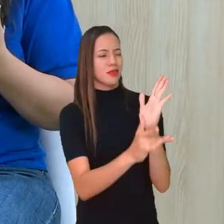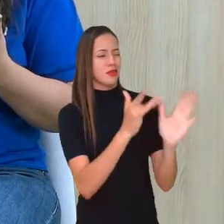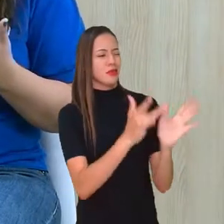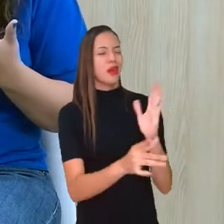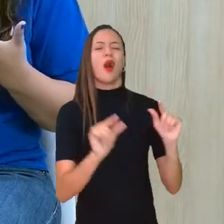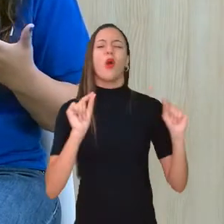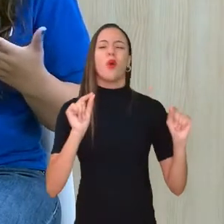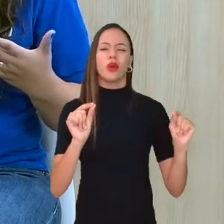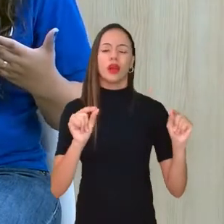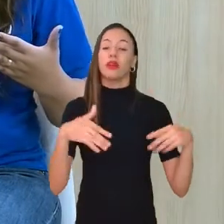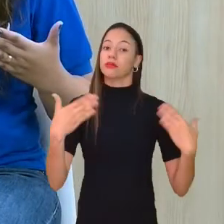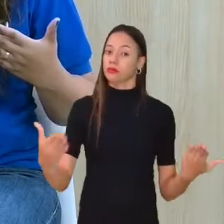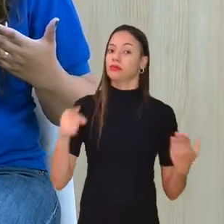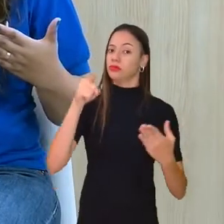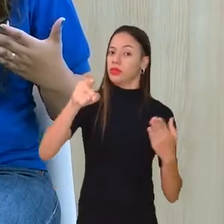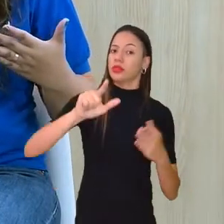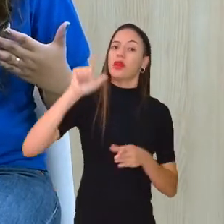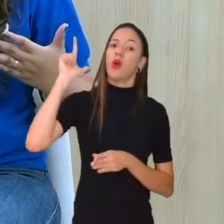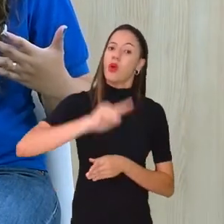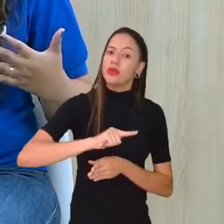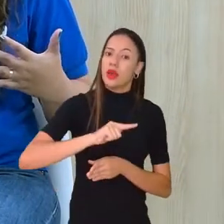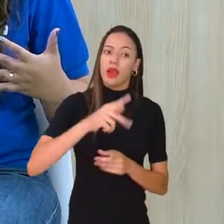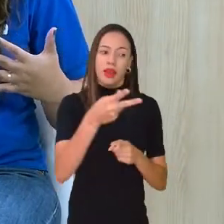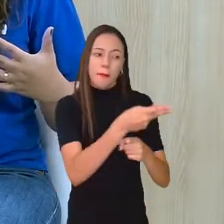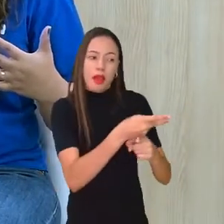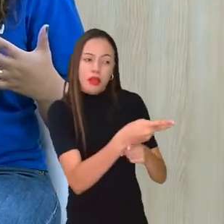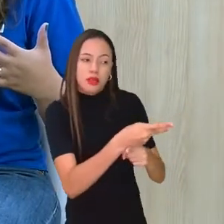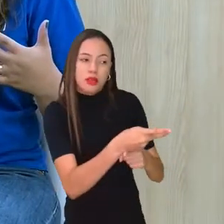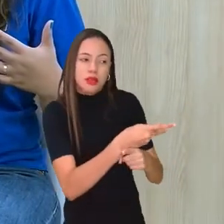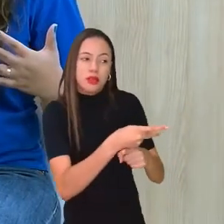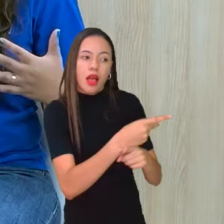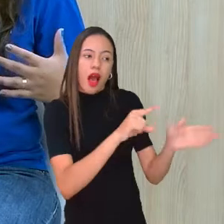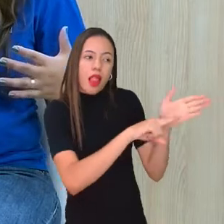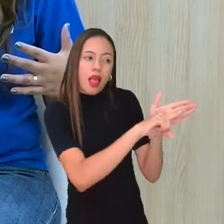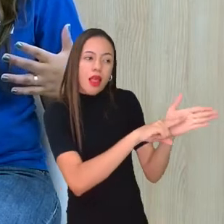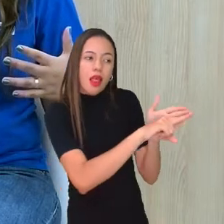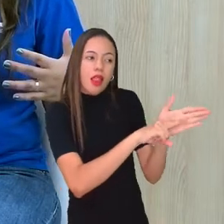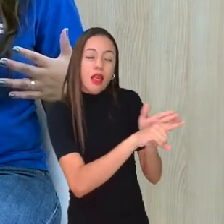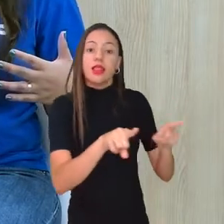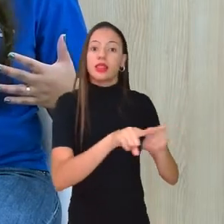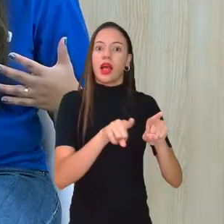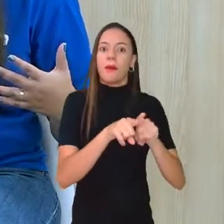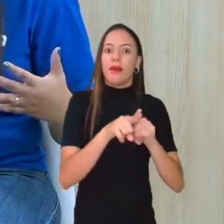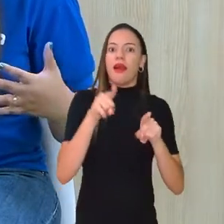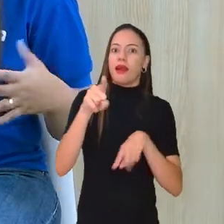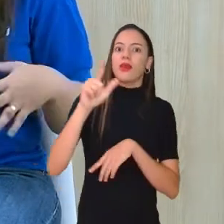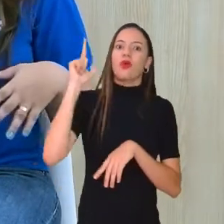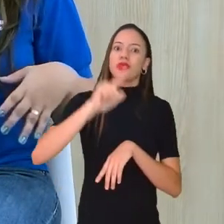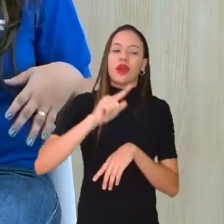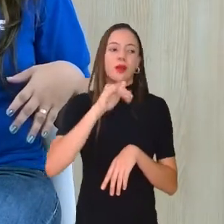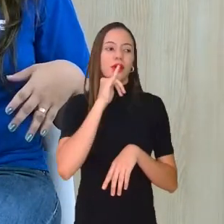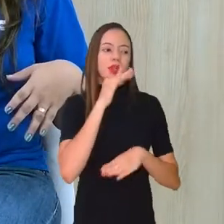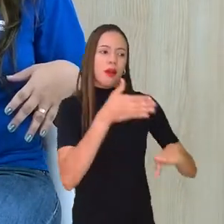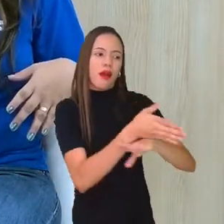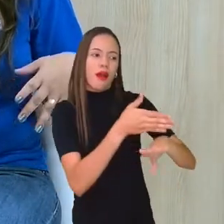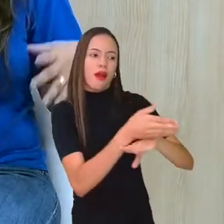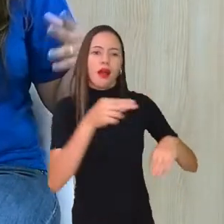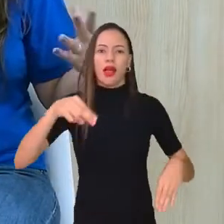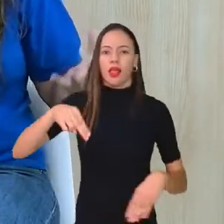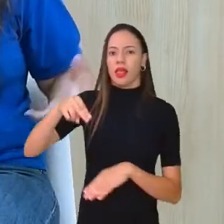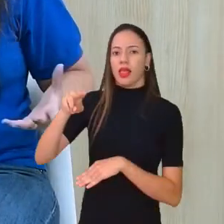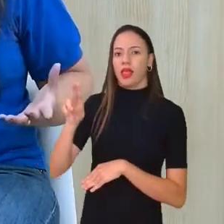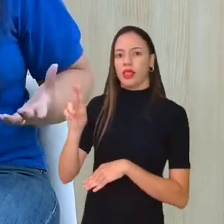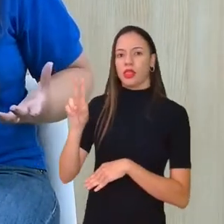Se você consegue fazer essas pesquisas, se você consegue passear nas nuvens, nessas